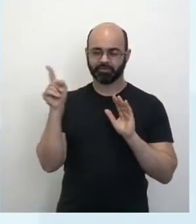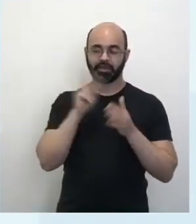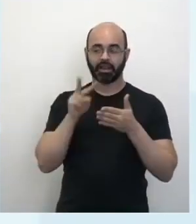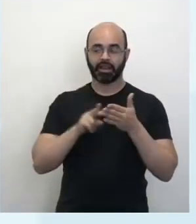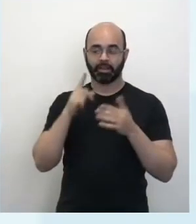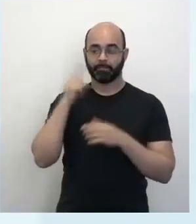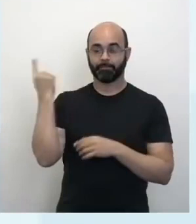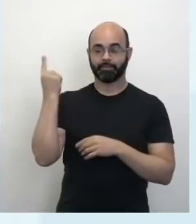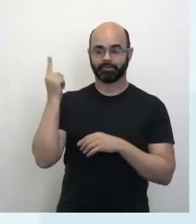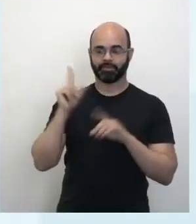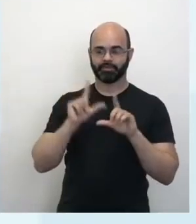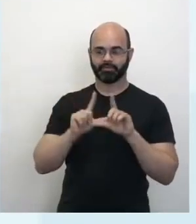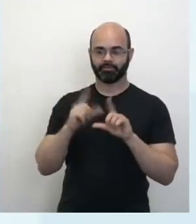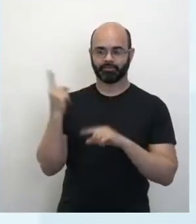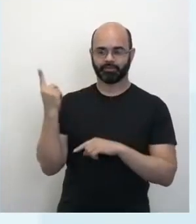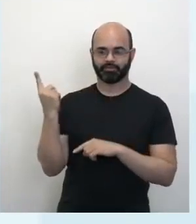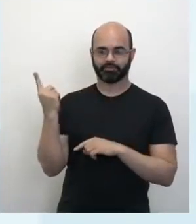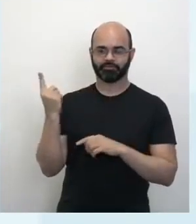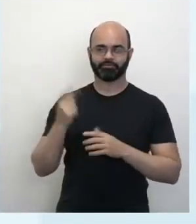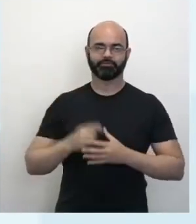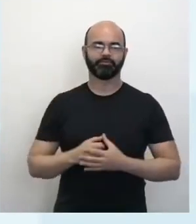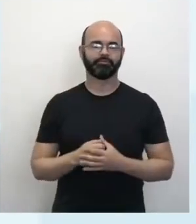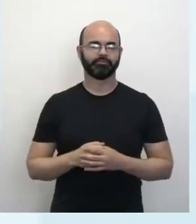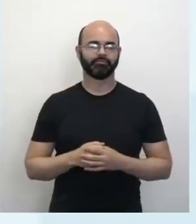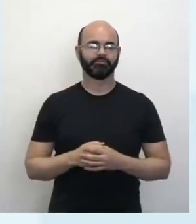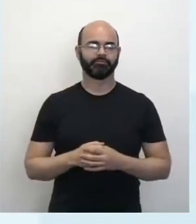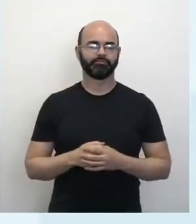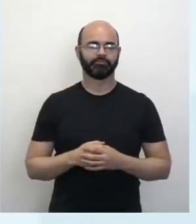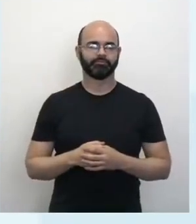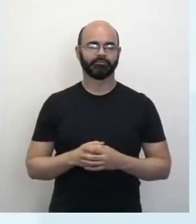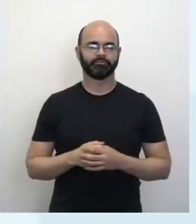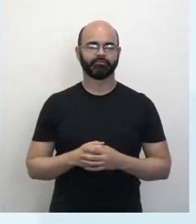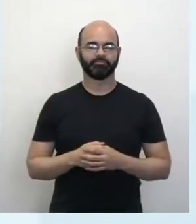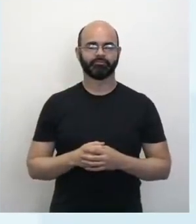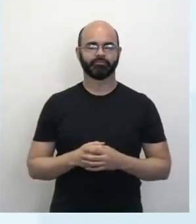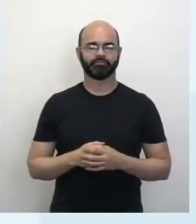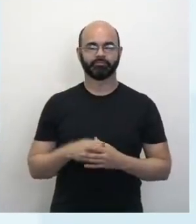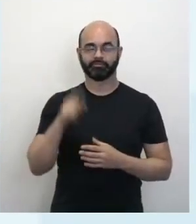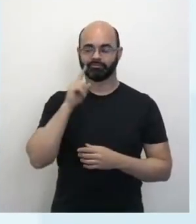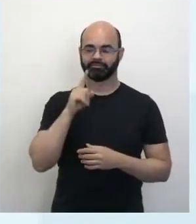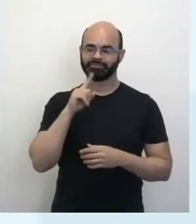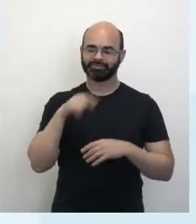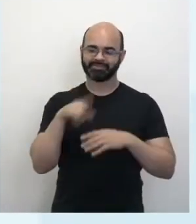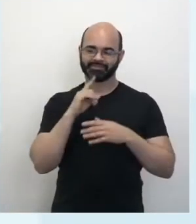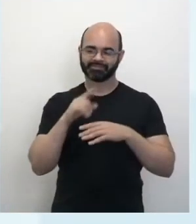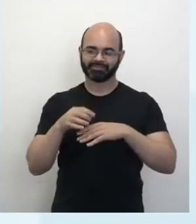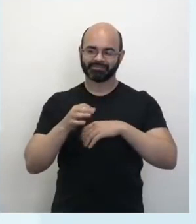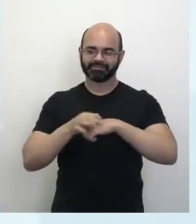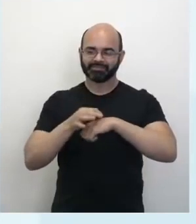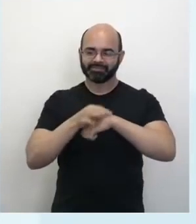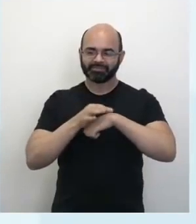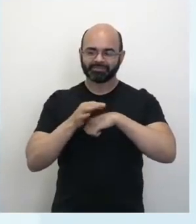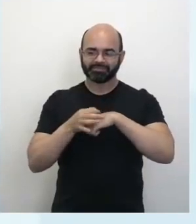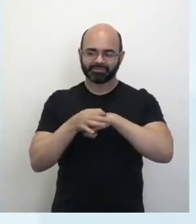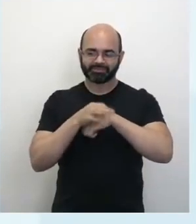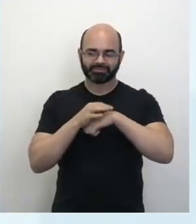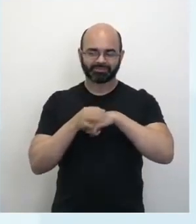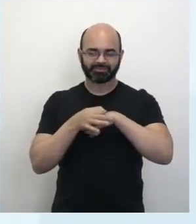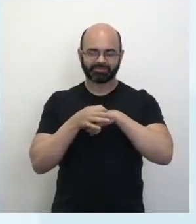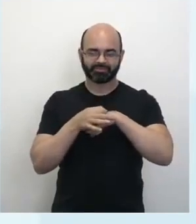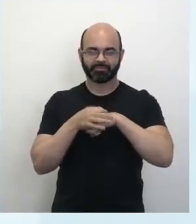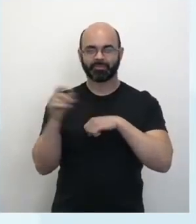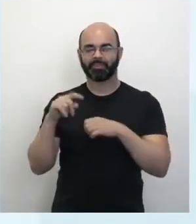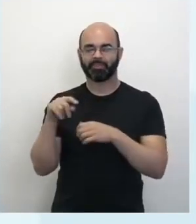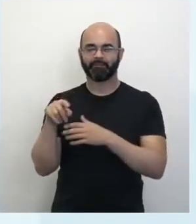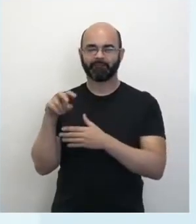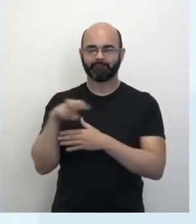quadro. Bom, no primeiro quadro aí nós temos, né, a Joaninha e o Mauro, né, o Minhoco. Assim,